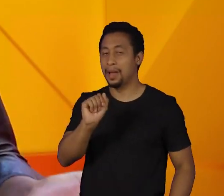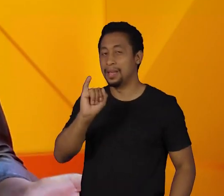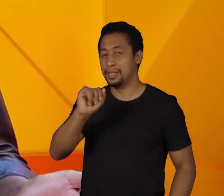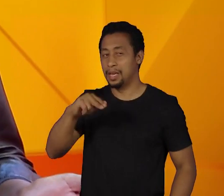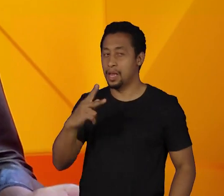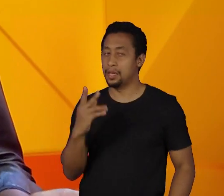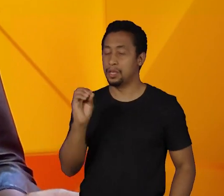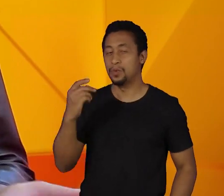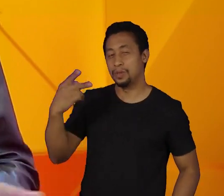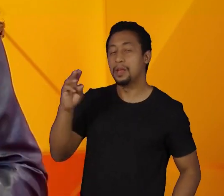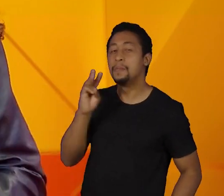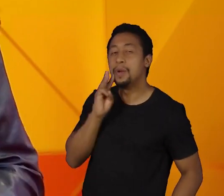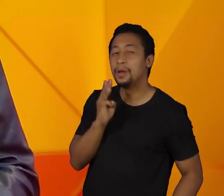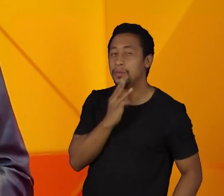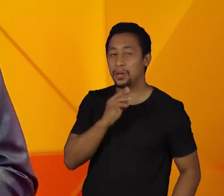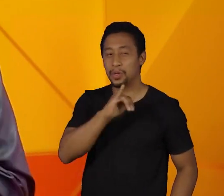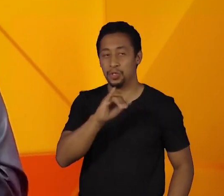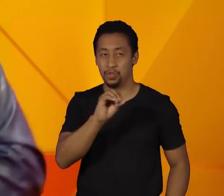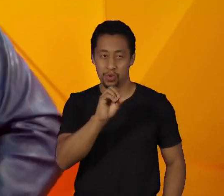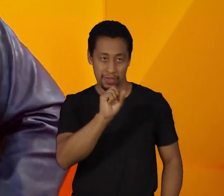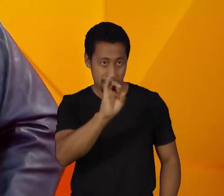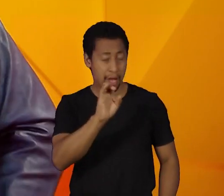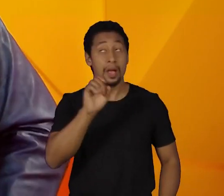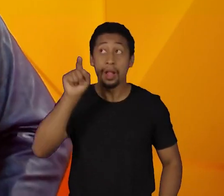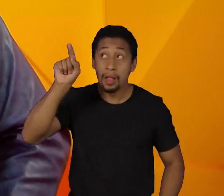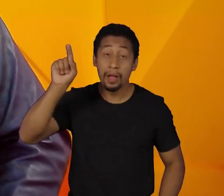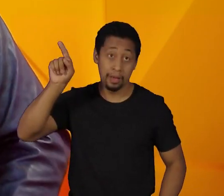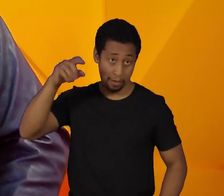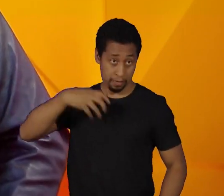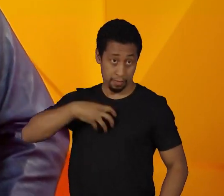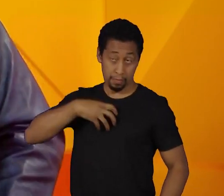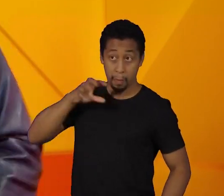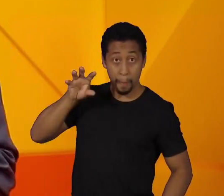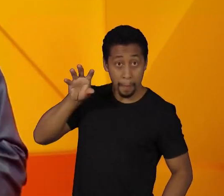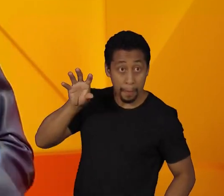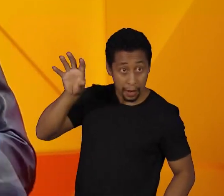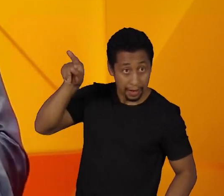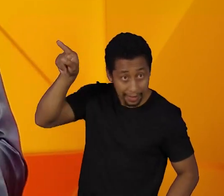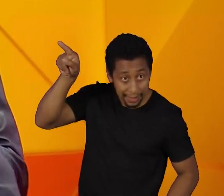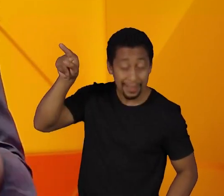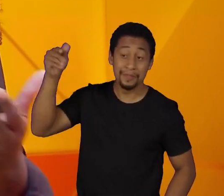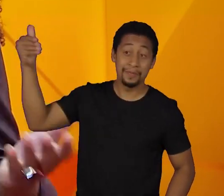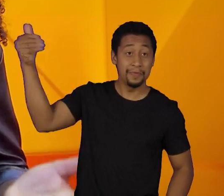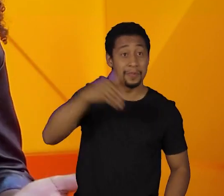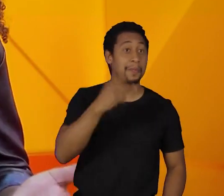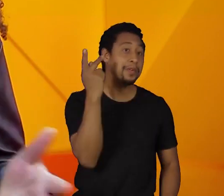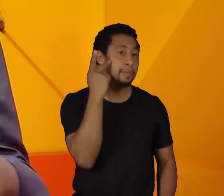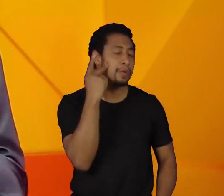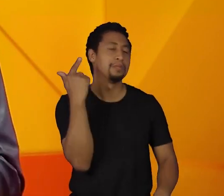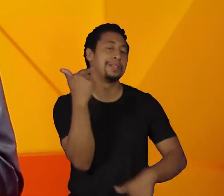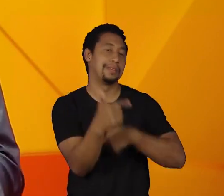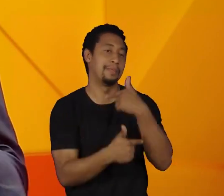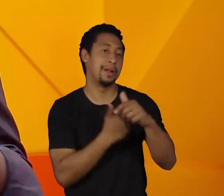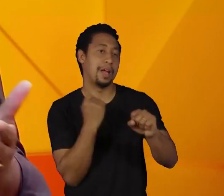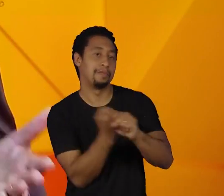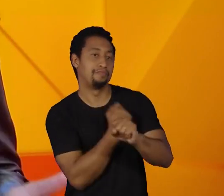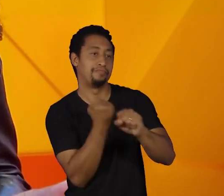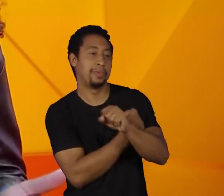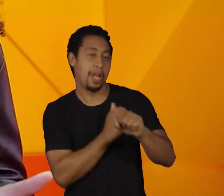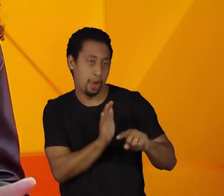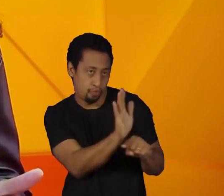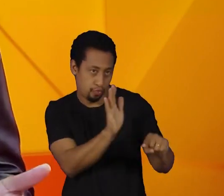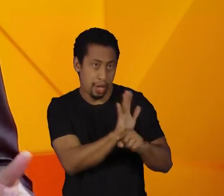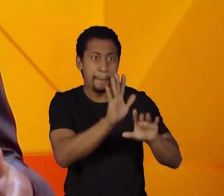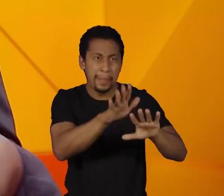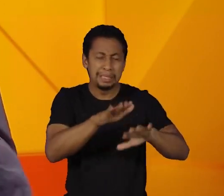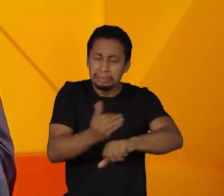É o Josué Ramalho da Silva, que veio lá da Bahia para aqui para São Paulo para trabalhar como ajudante de pedreiro. Só que o cara é imbatível